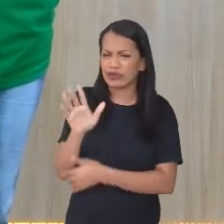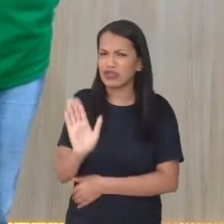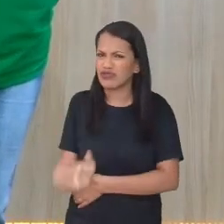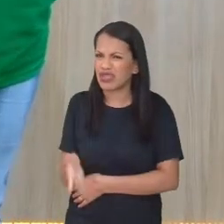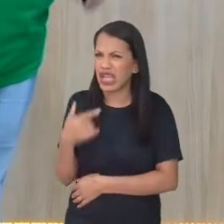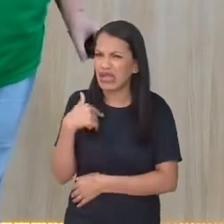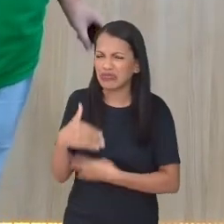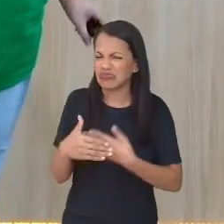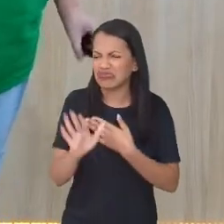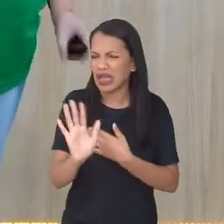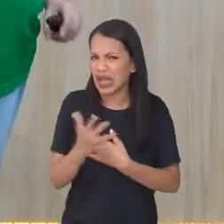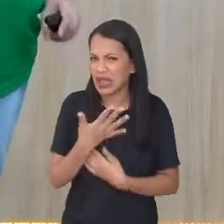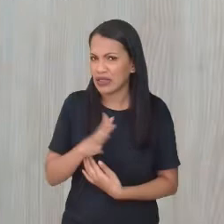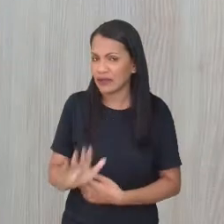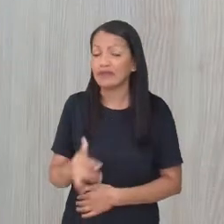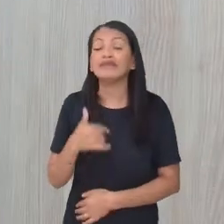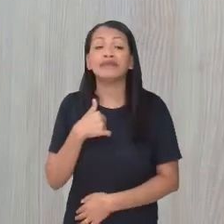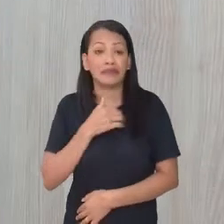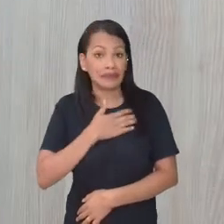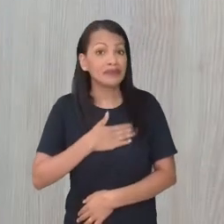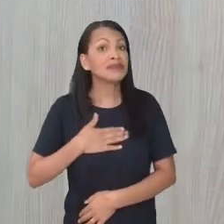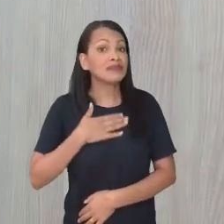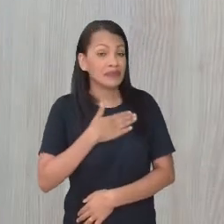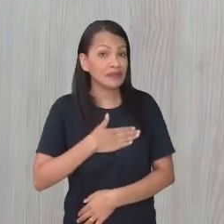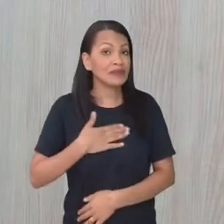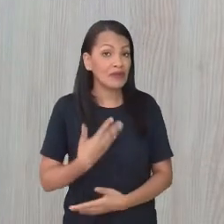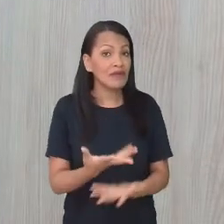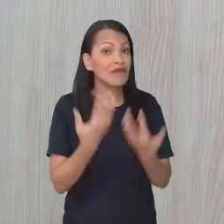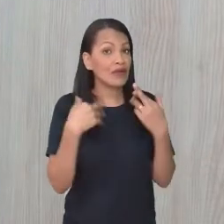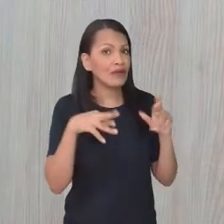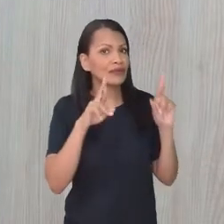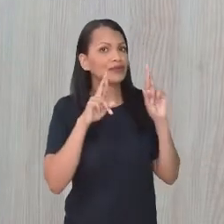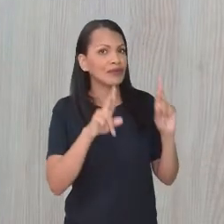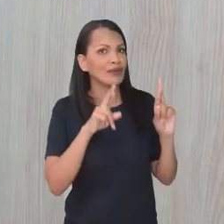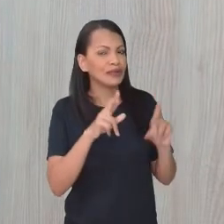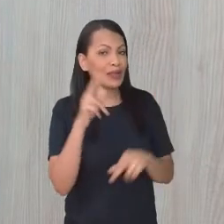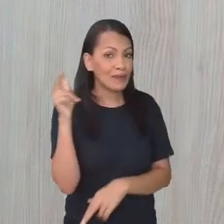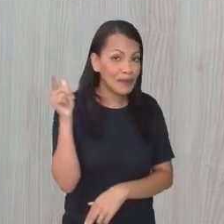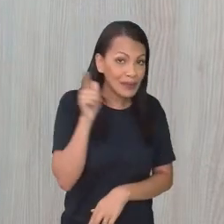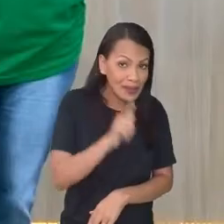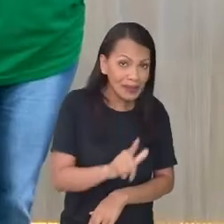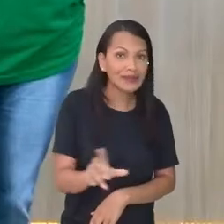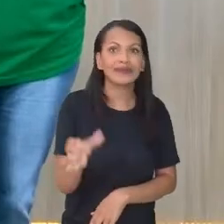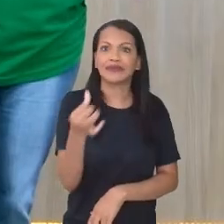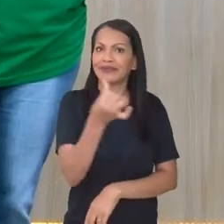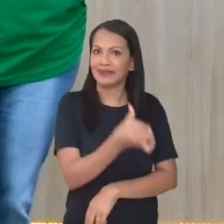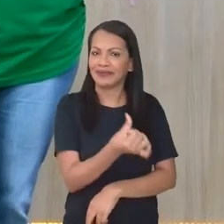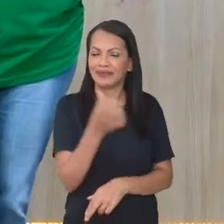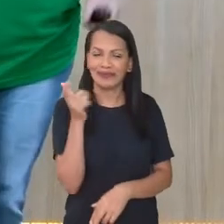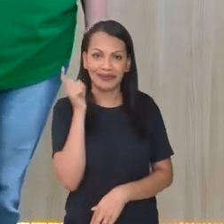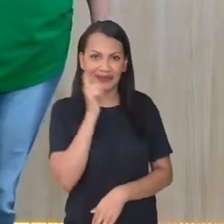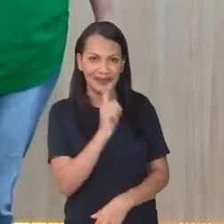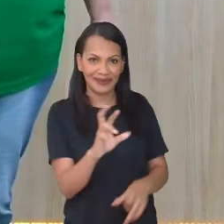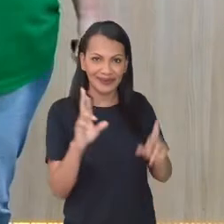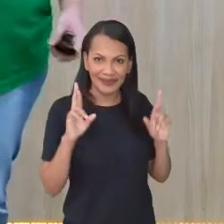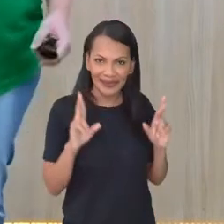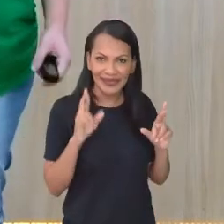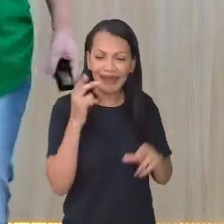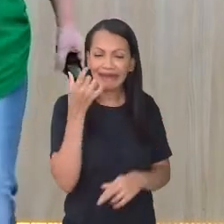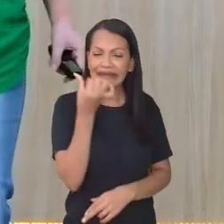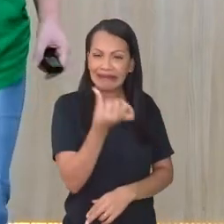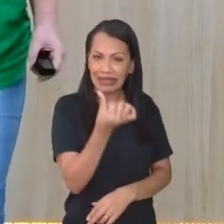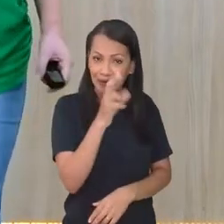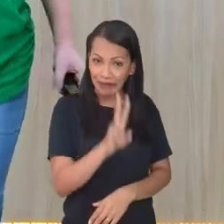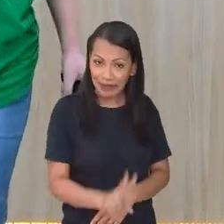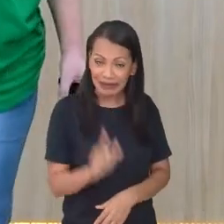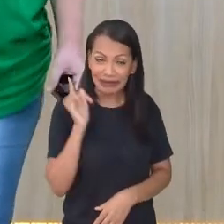assim mais... Eu gosto. Vamos torcer pelo hexa, né? 6, né? 6. 6. Então,